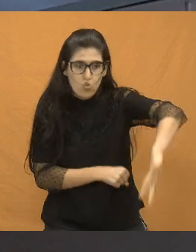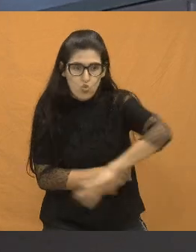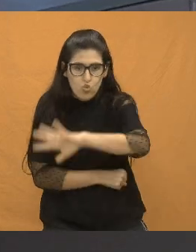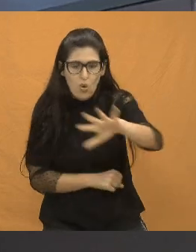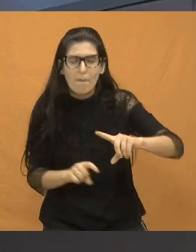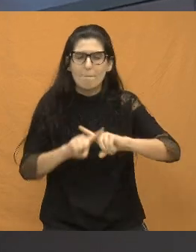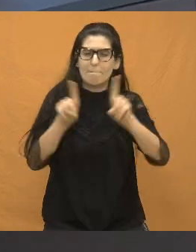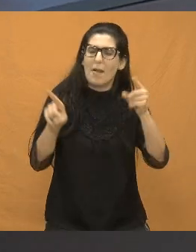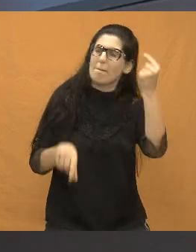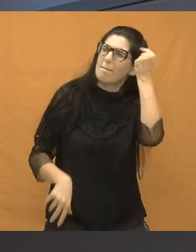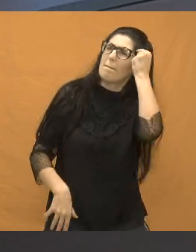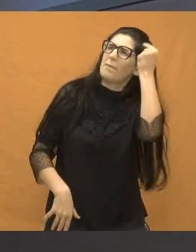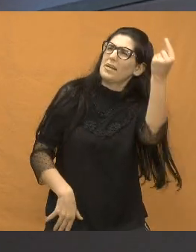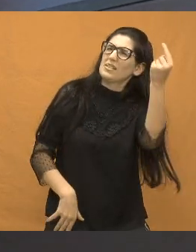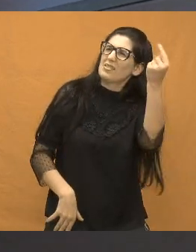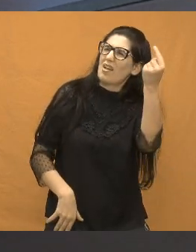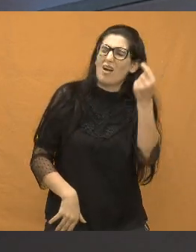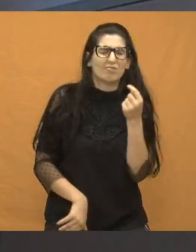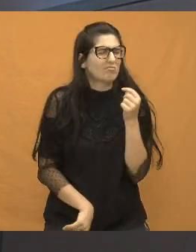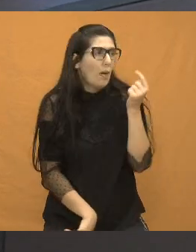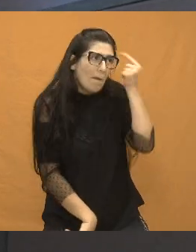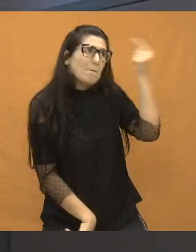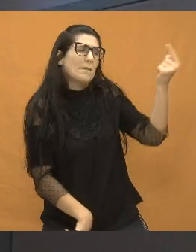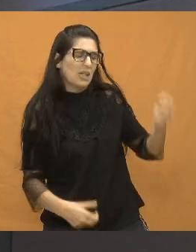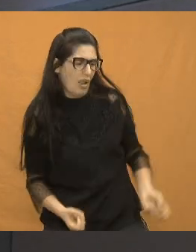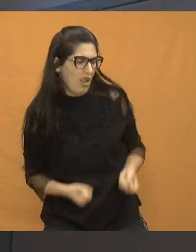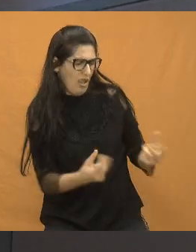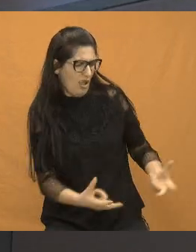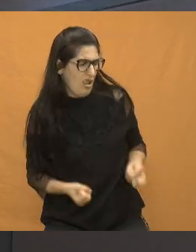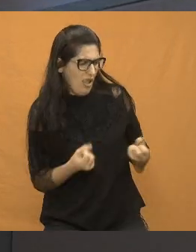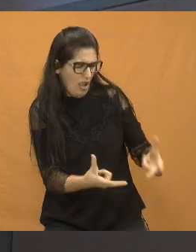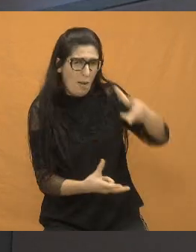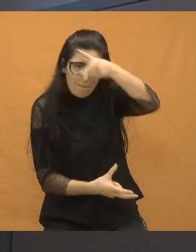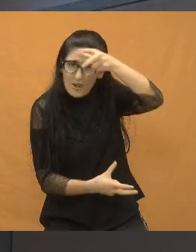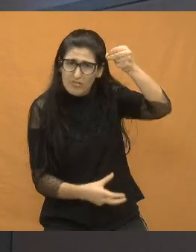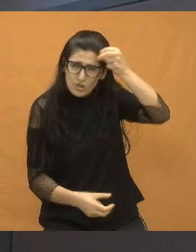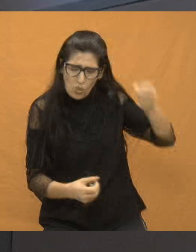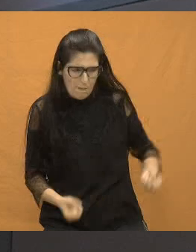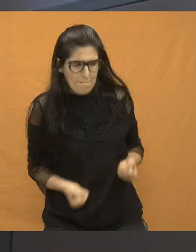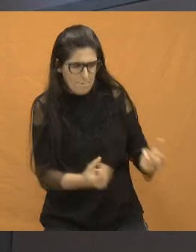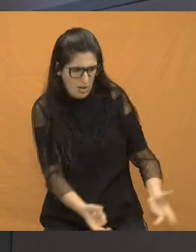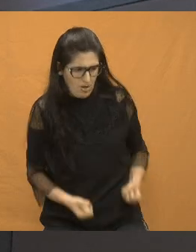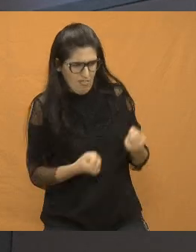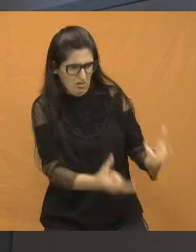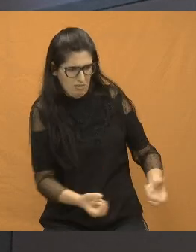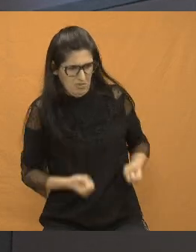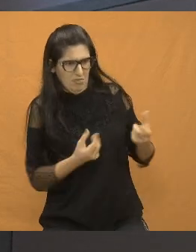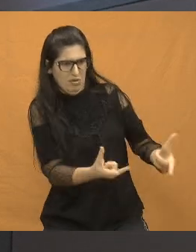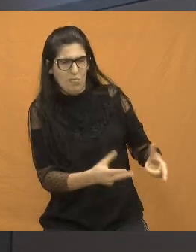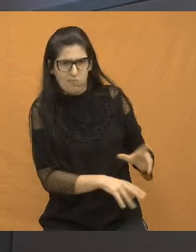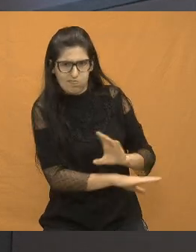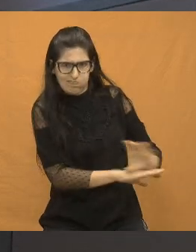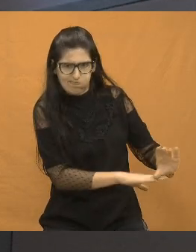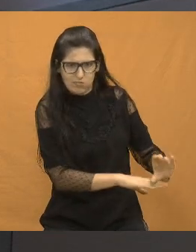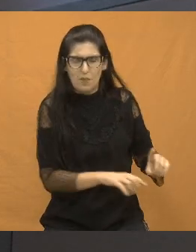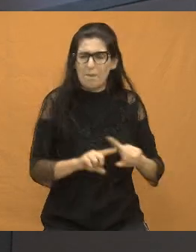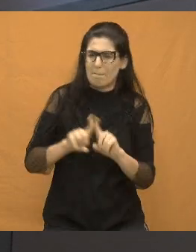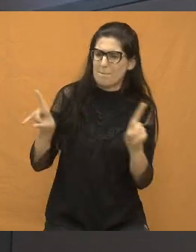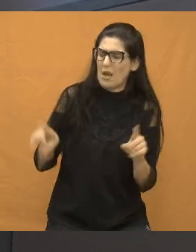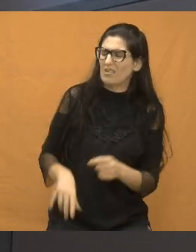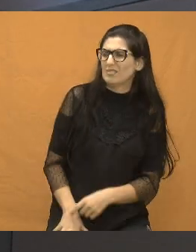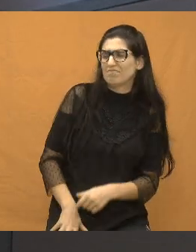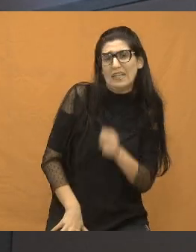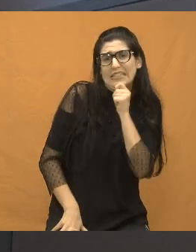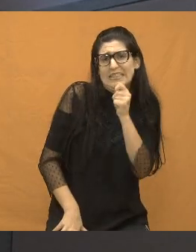vendo, eu penso em despesa. Isso que todo cidadão vê na cidade ainda é em torno de 12%.